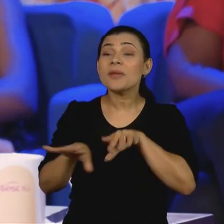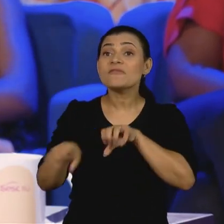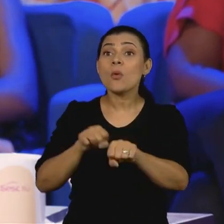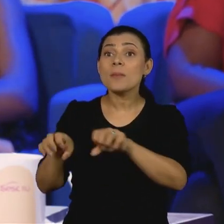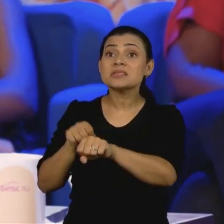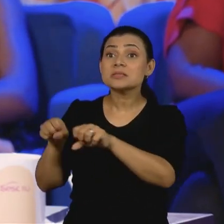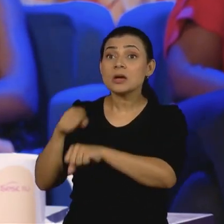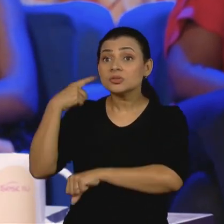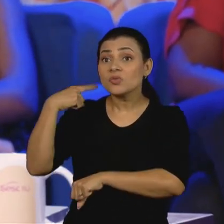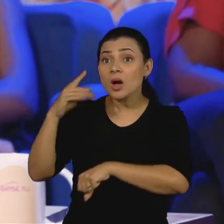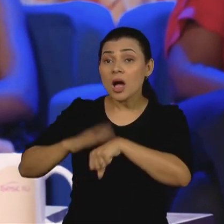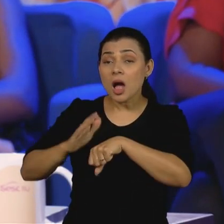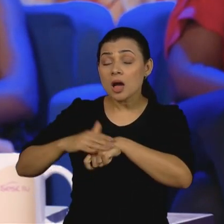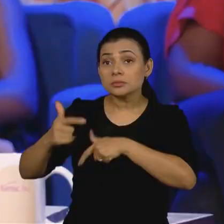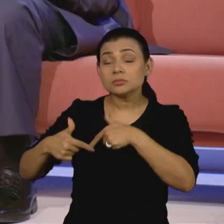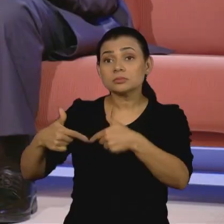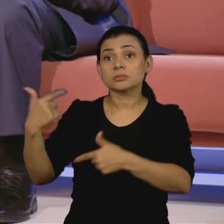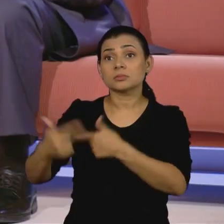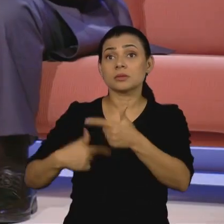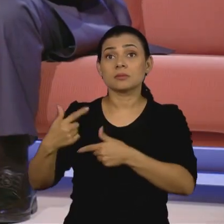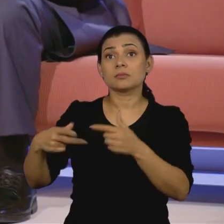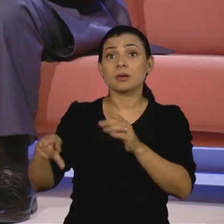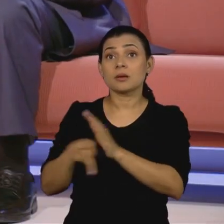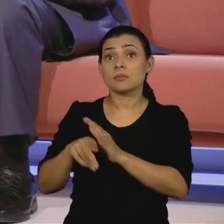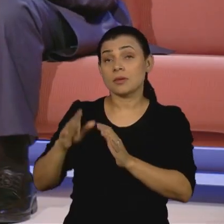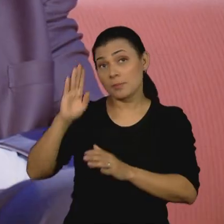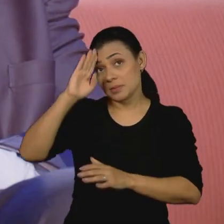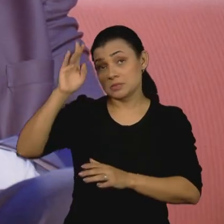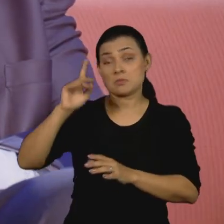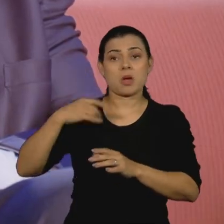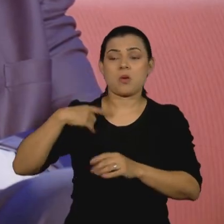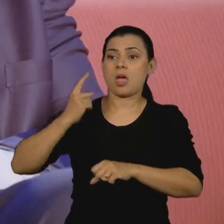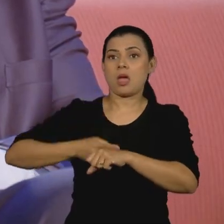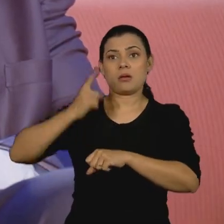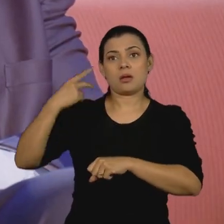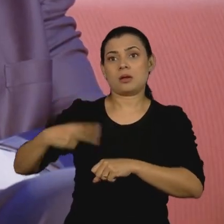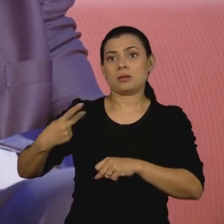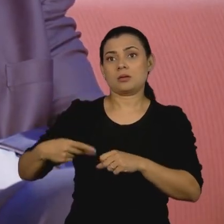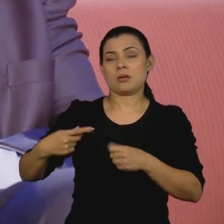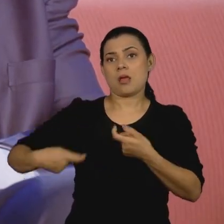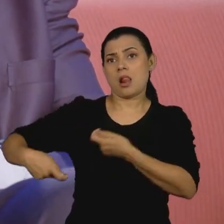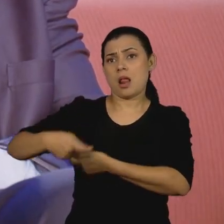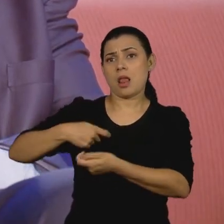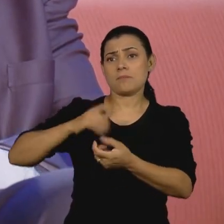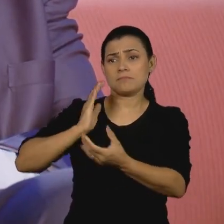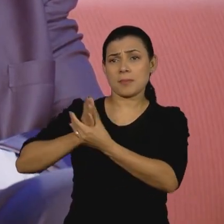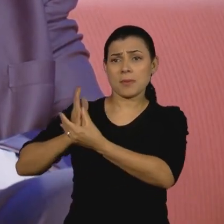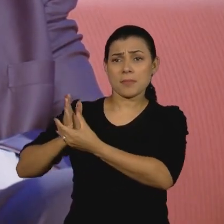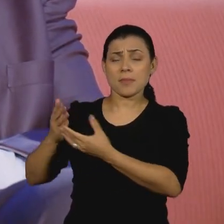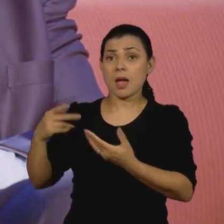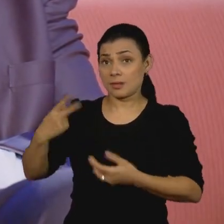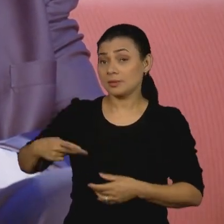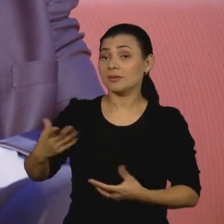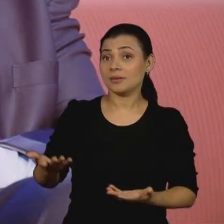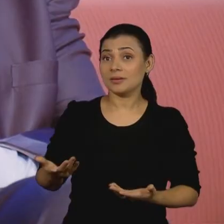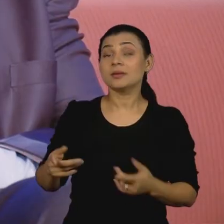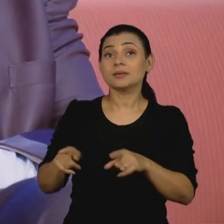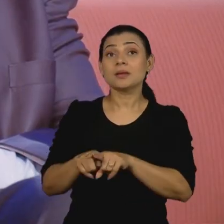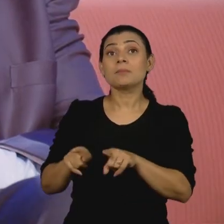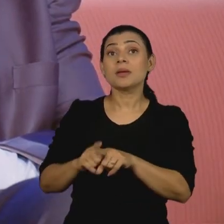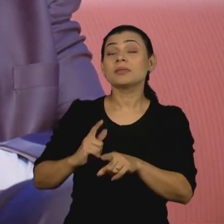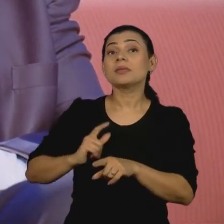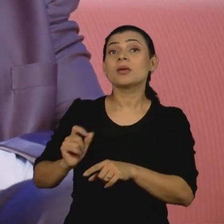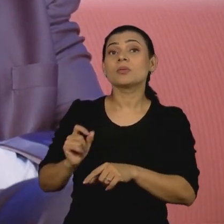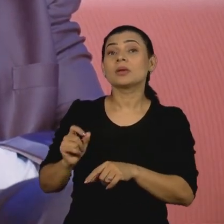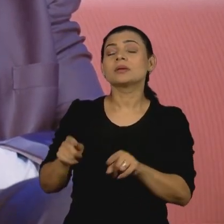advogados atuantes, é o maior número do planeta, isso requer um mercado de trabalho. Você tem honorários